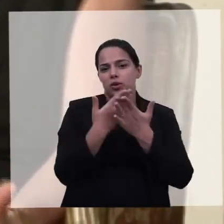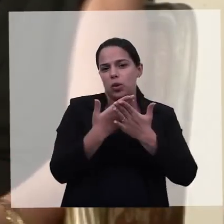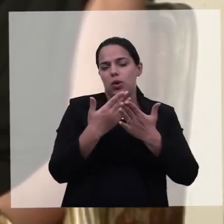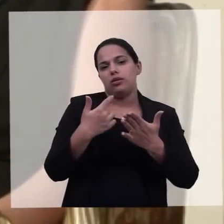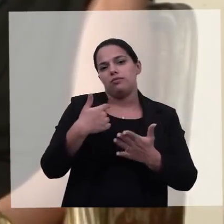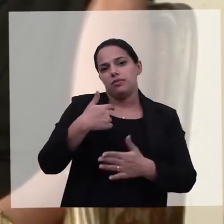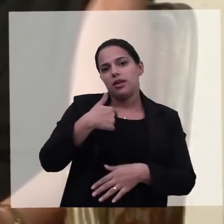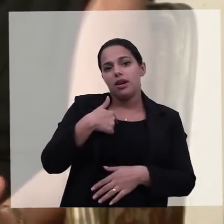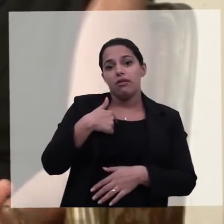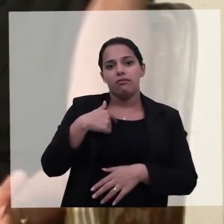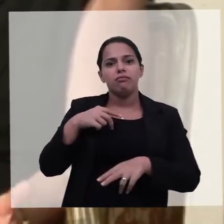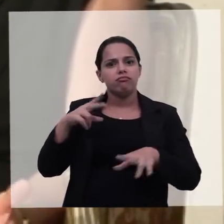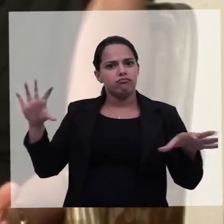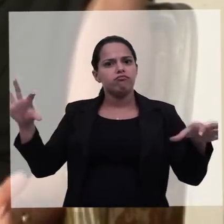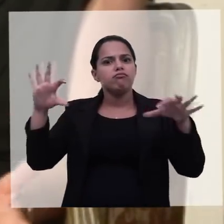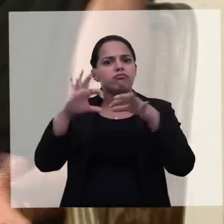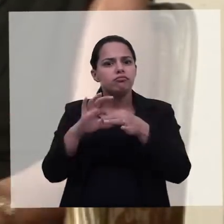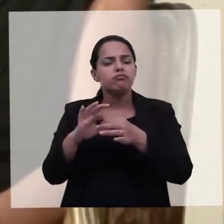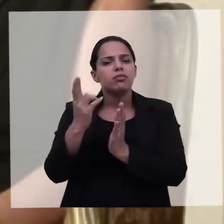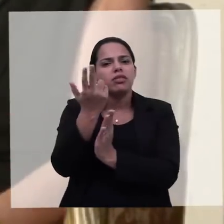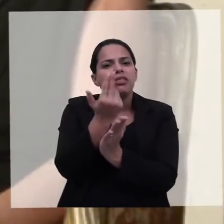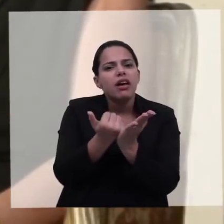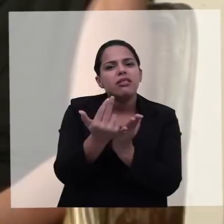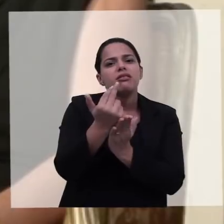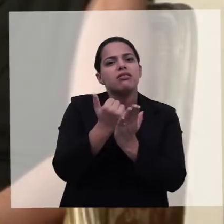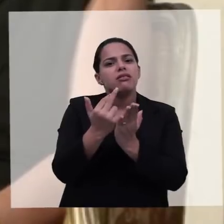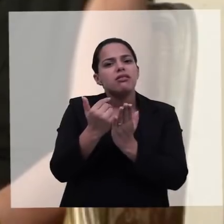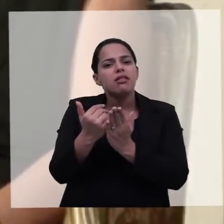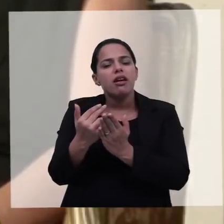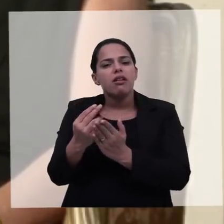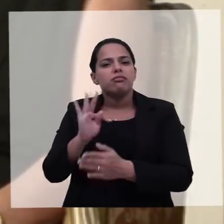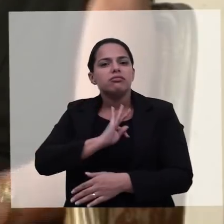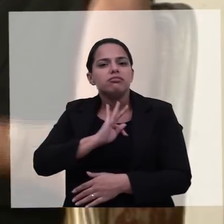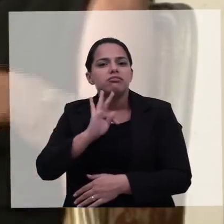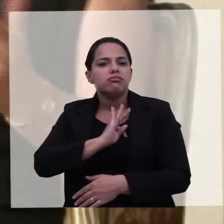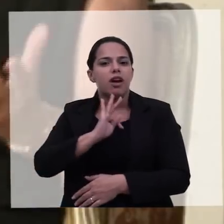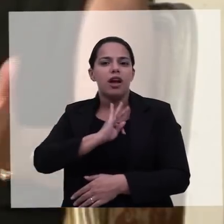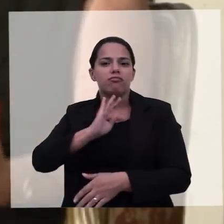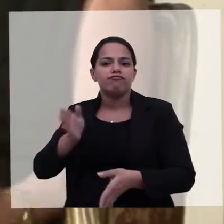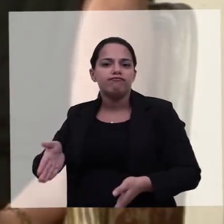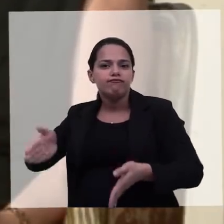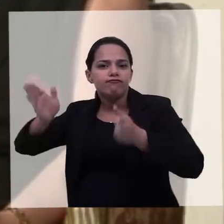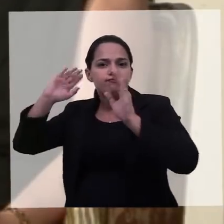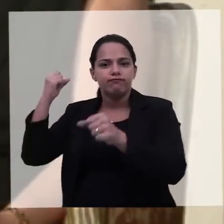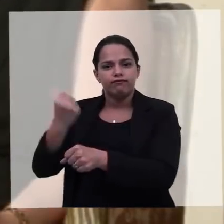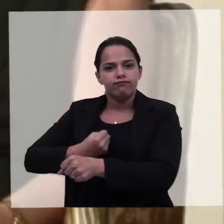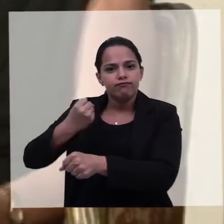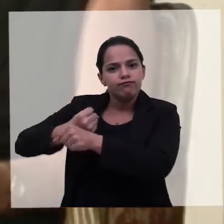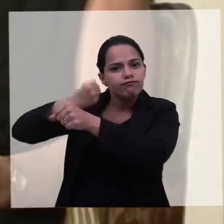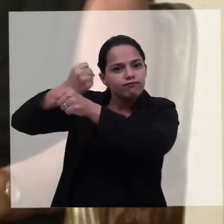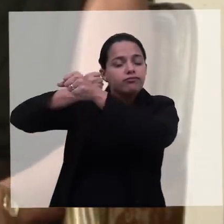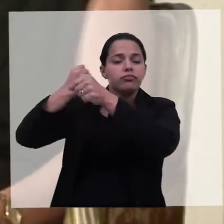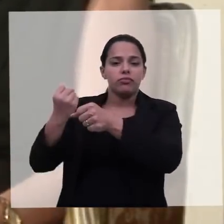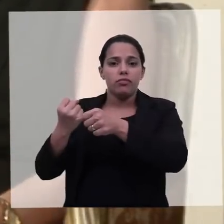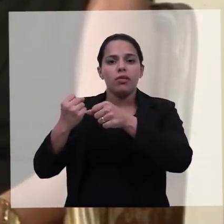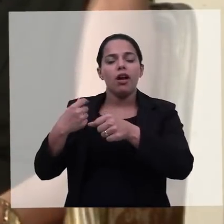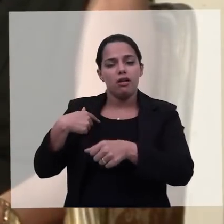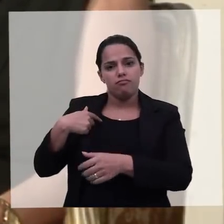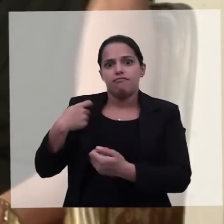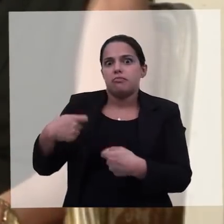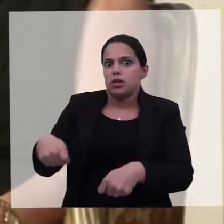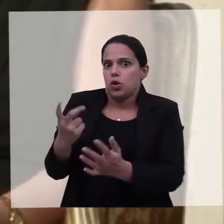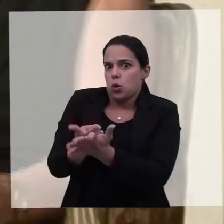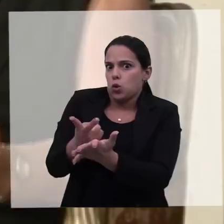a trabalhar com edificações, desenho técnico. E eu não podia deixar de trabalhar, só que